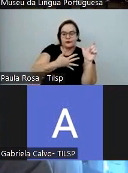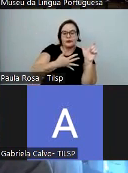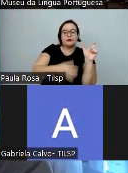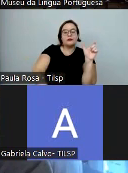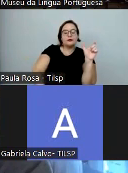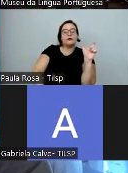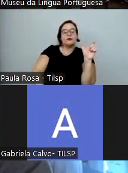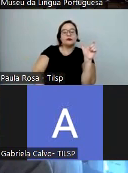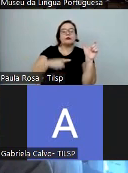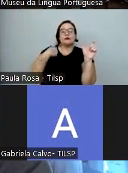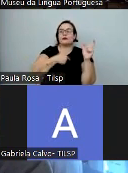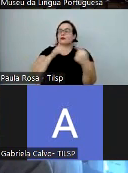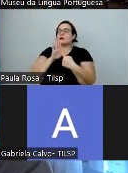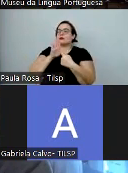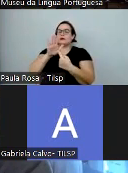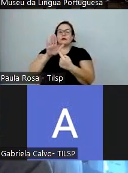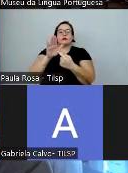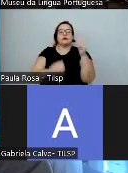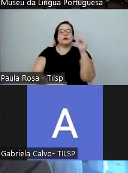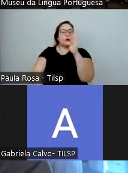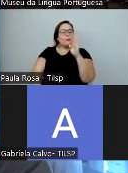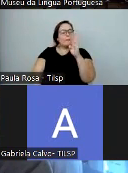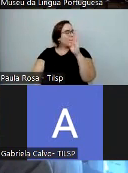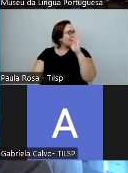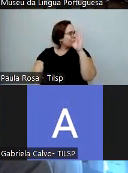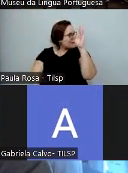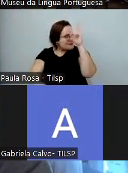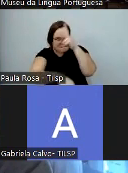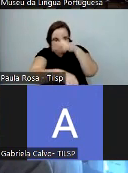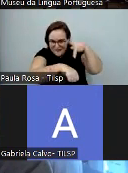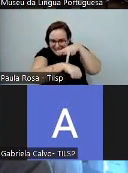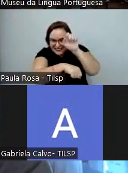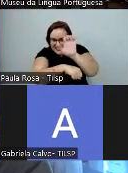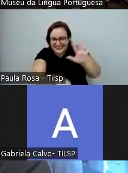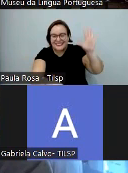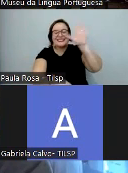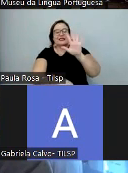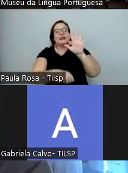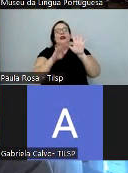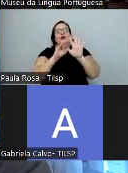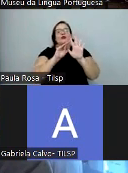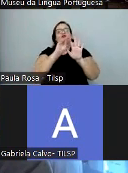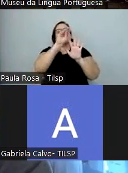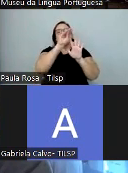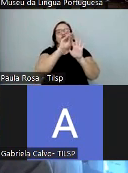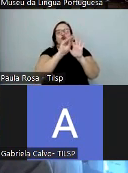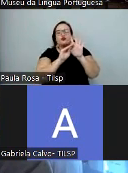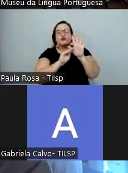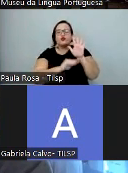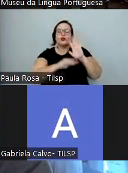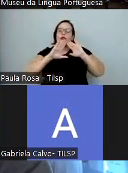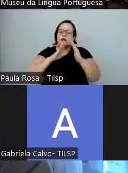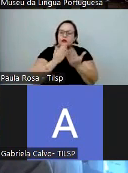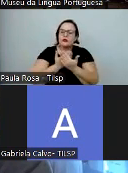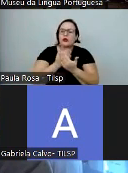viajaram o país todo da Costa Oeste para costa leste incluindo universidades escolas centros comunitários